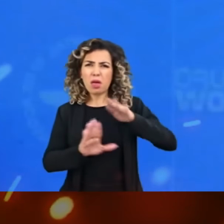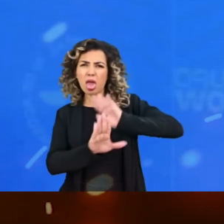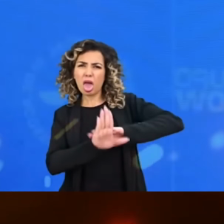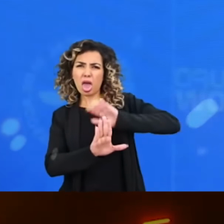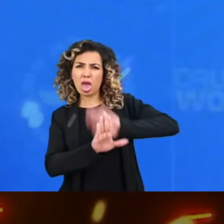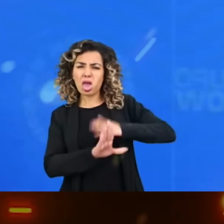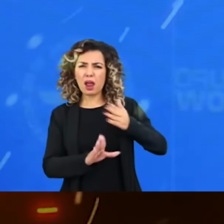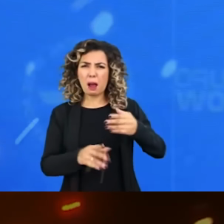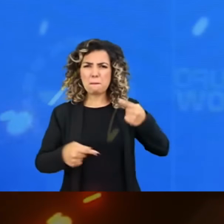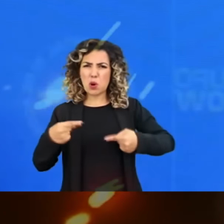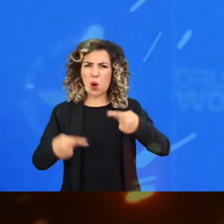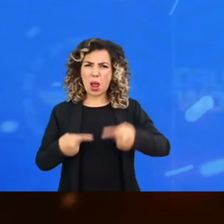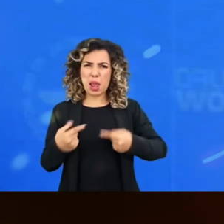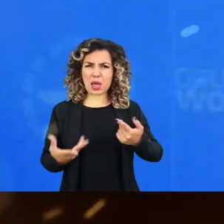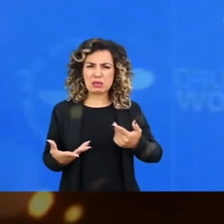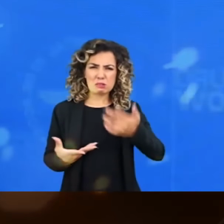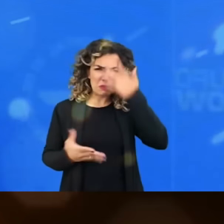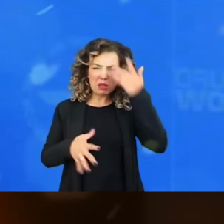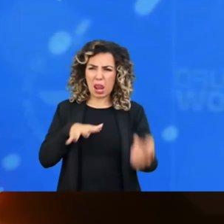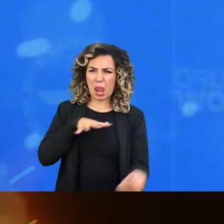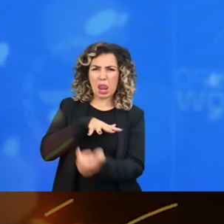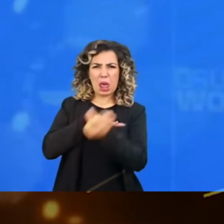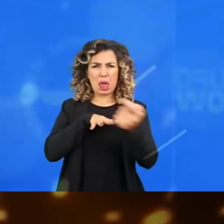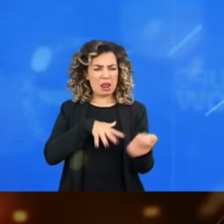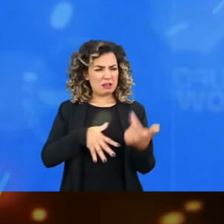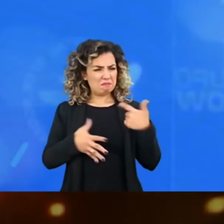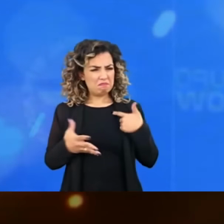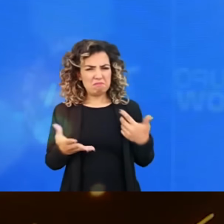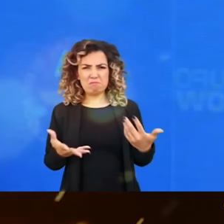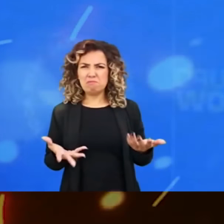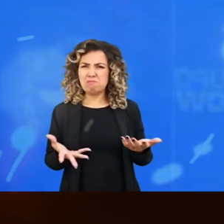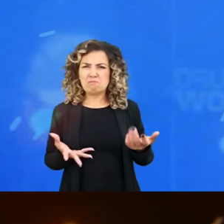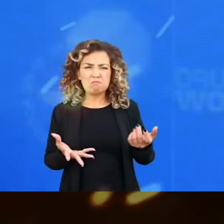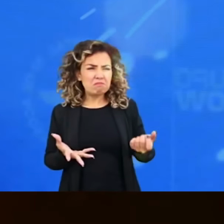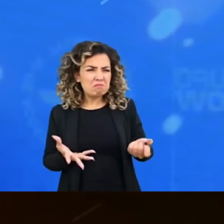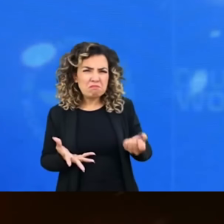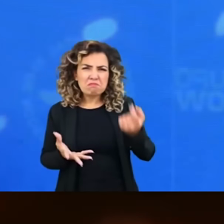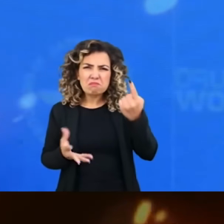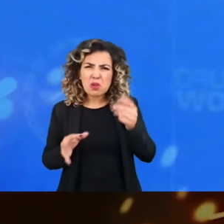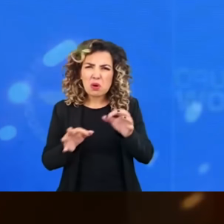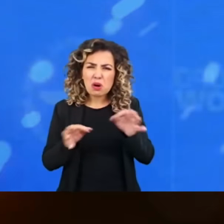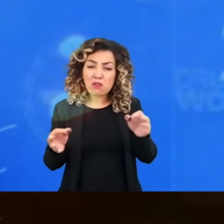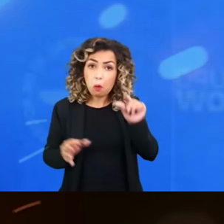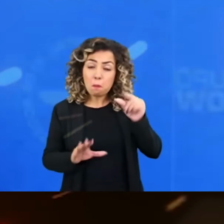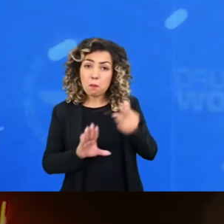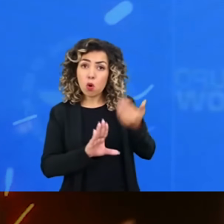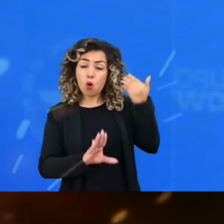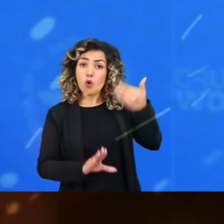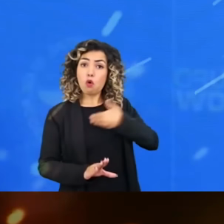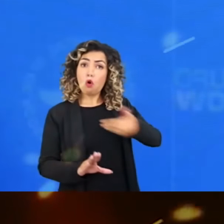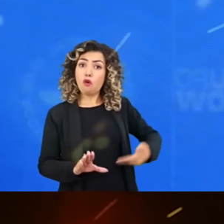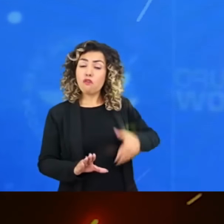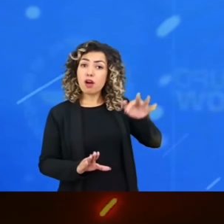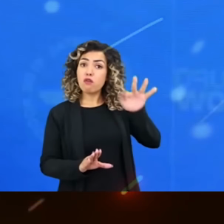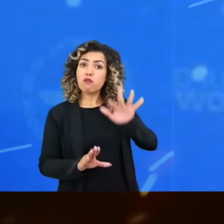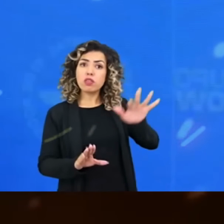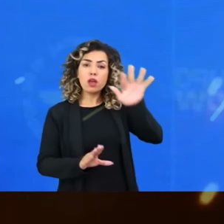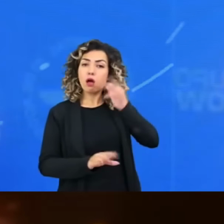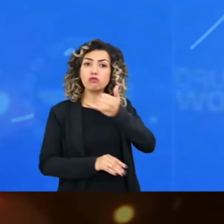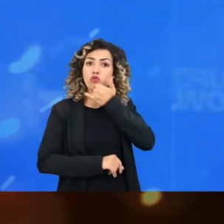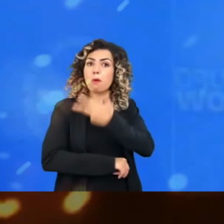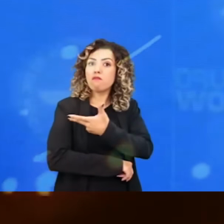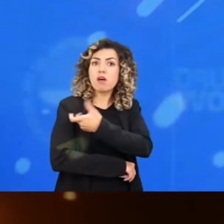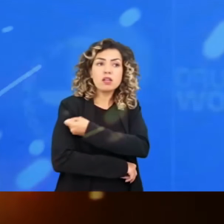assunto esses dias agora o governo federal deixou vencer R 250 milhões de reais em vacina e ninguém fica chocado com isso o que tá